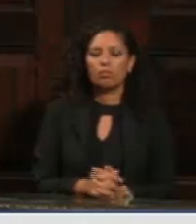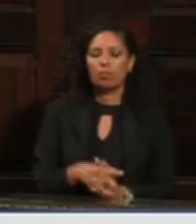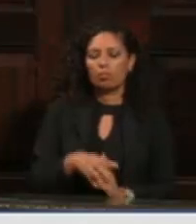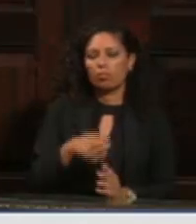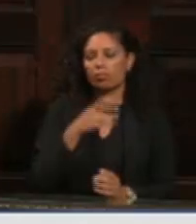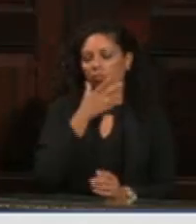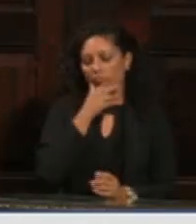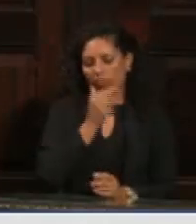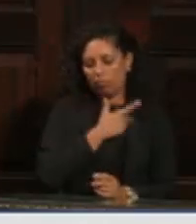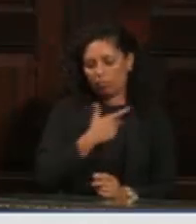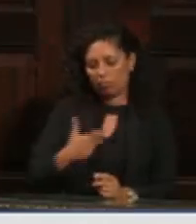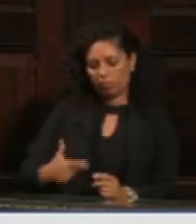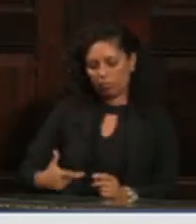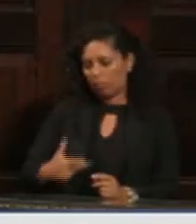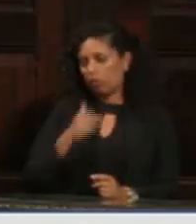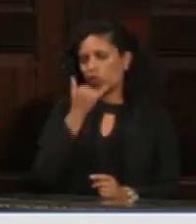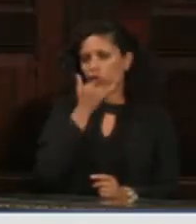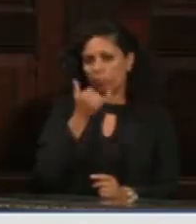Senhora presidenta, deputada Tia Ju,